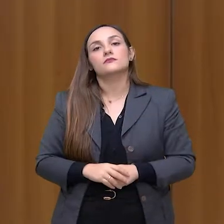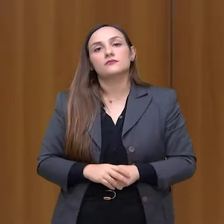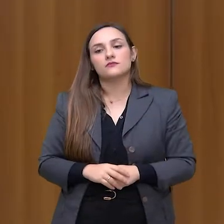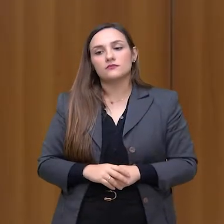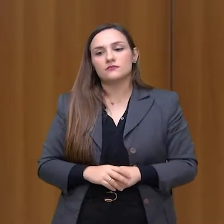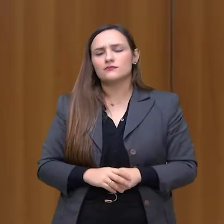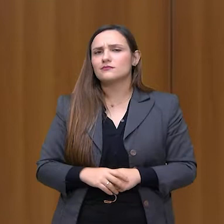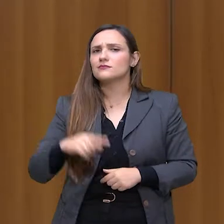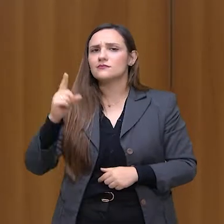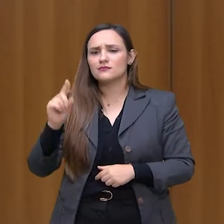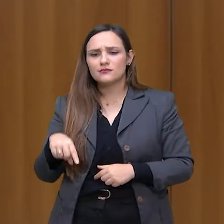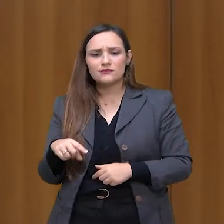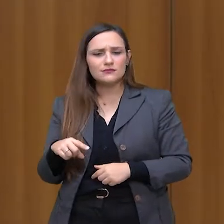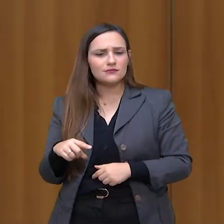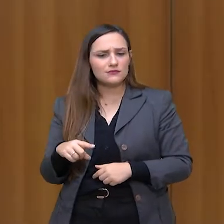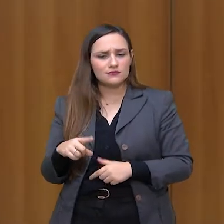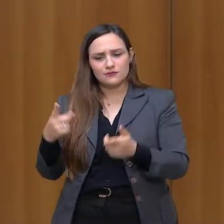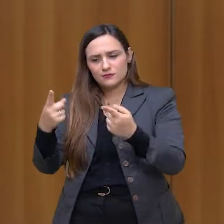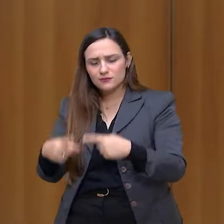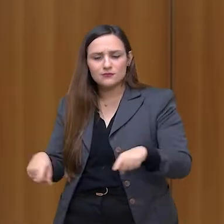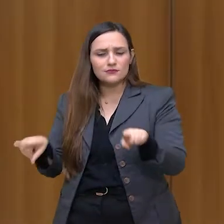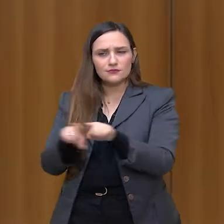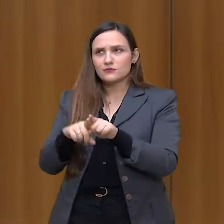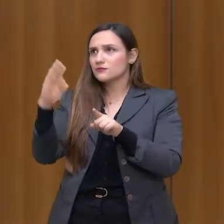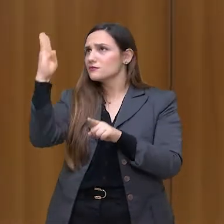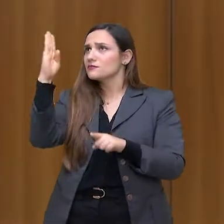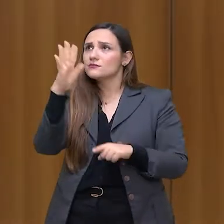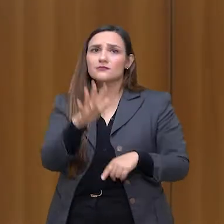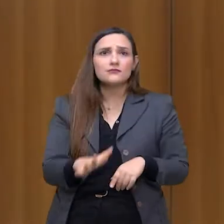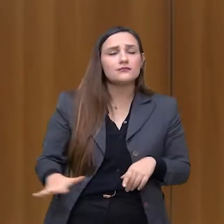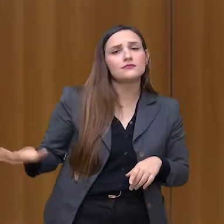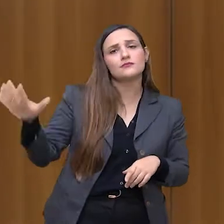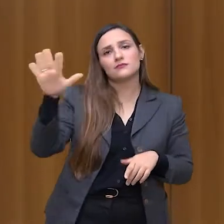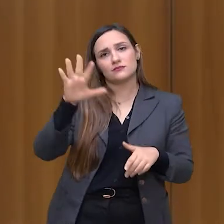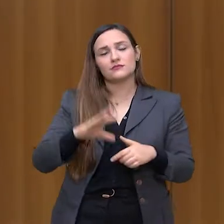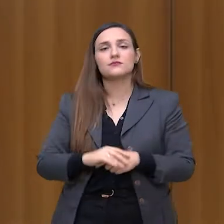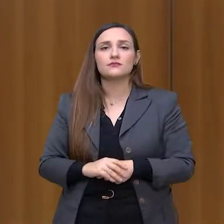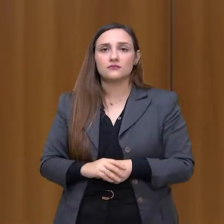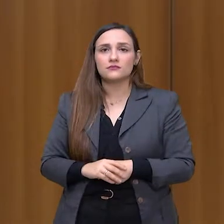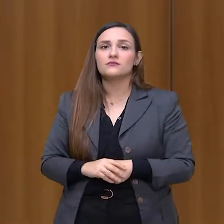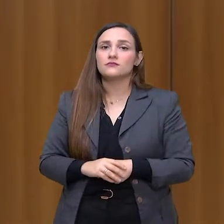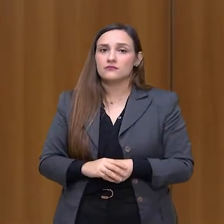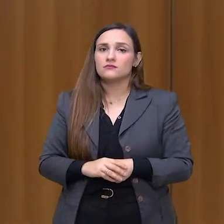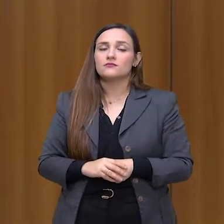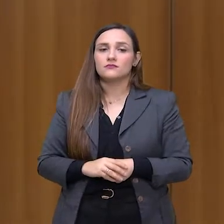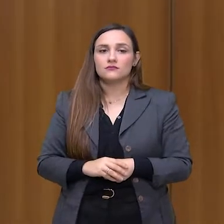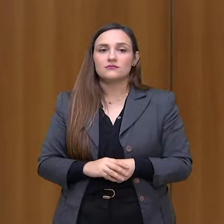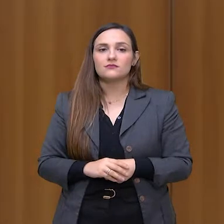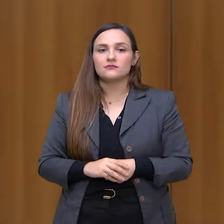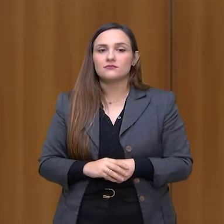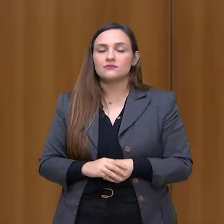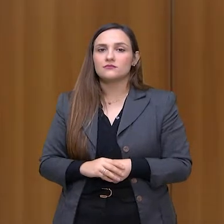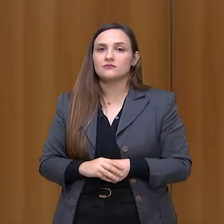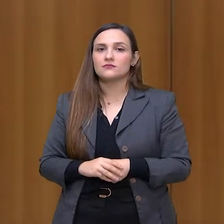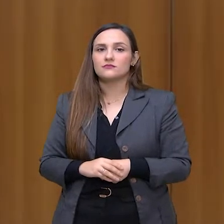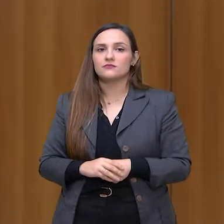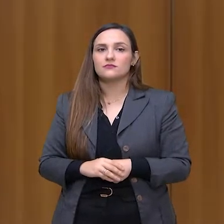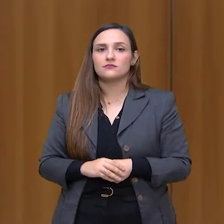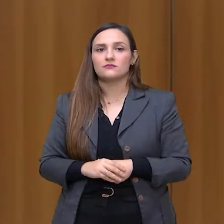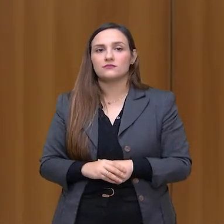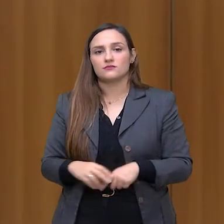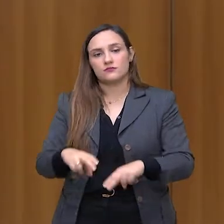e essas parcerias são estimuladas em nível nacional. Então, o Tribunal de Justiça estaria nesse meio